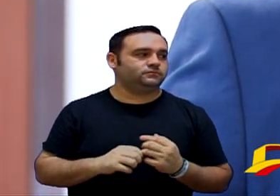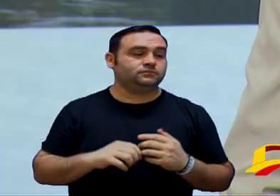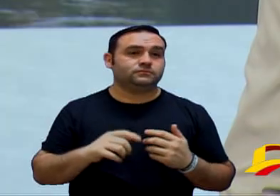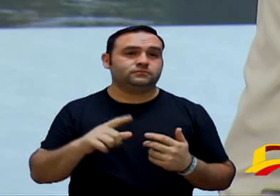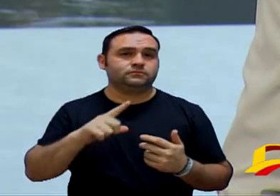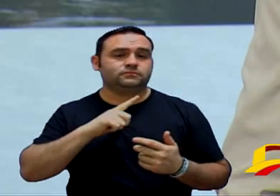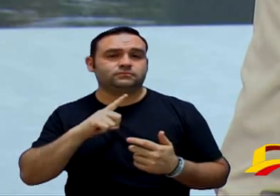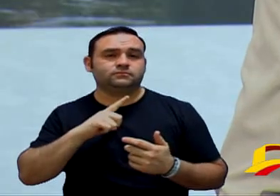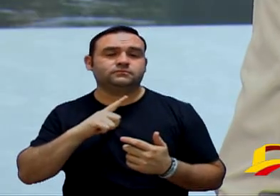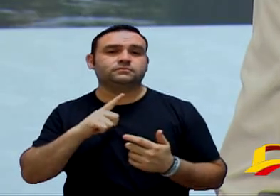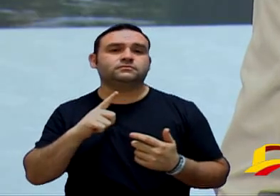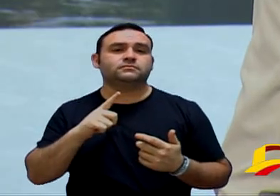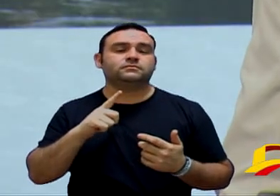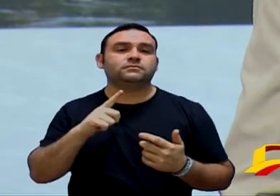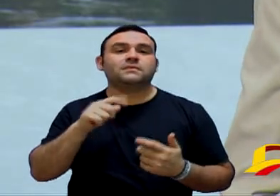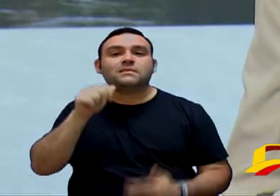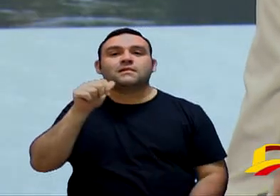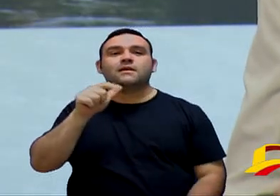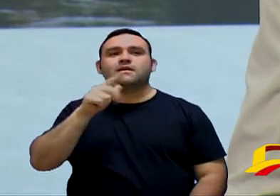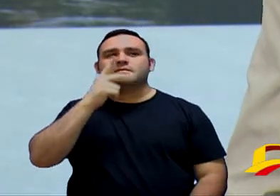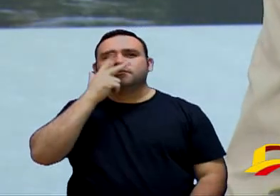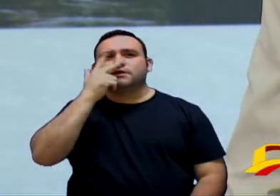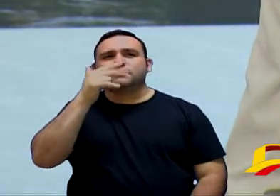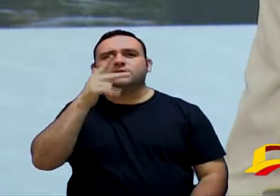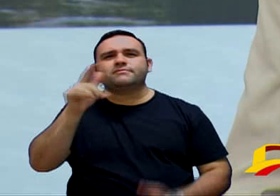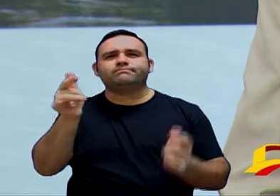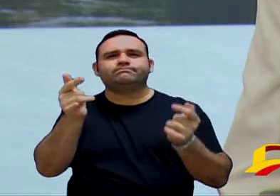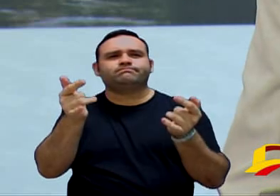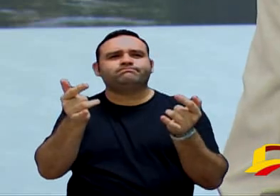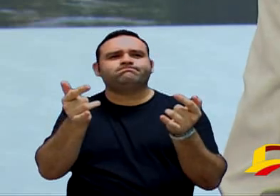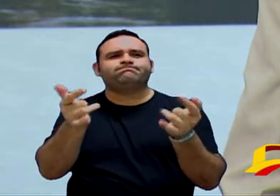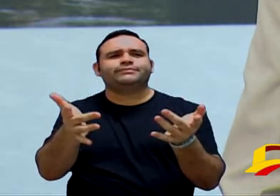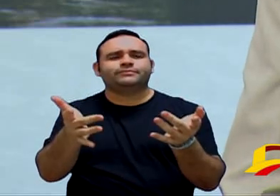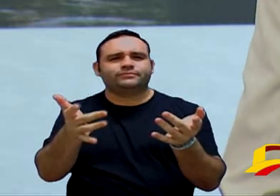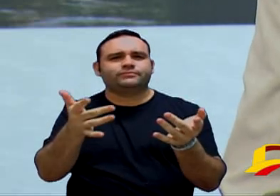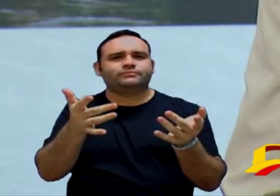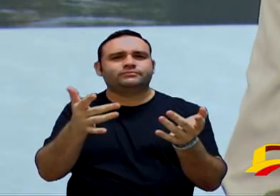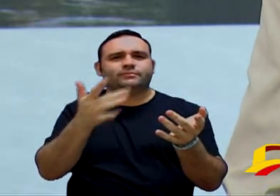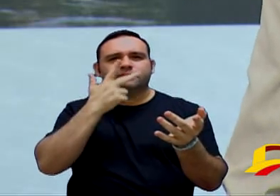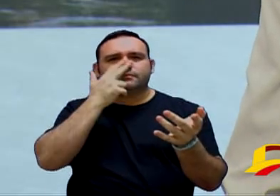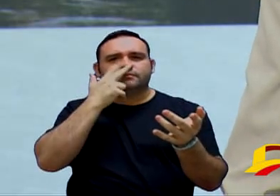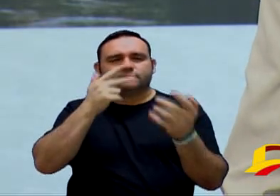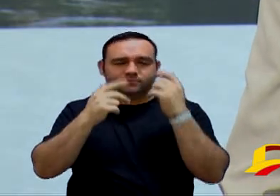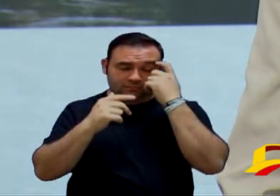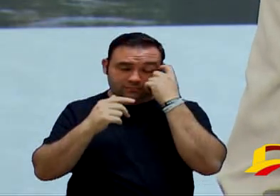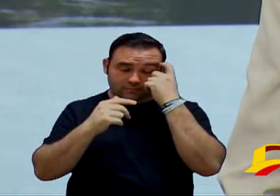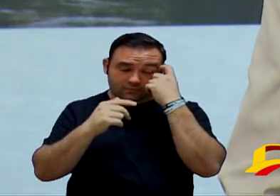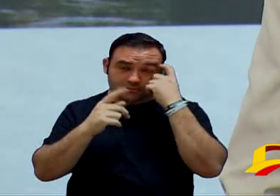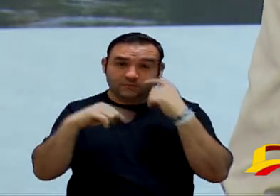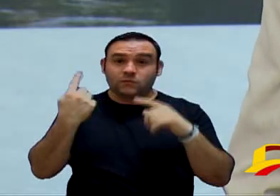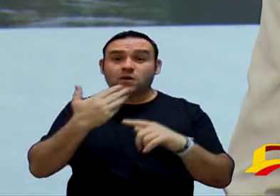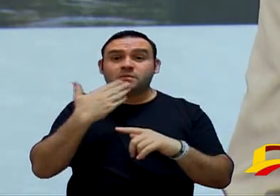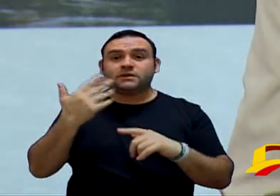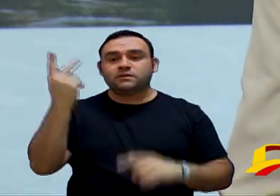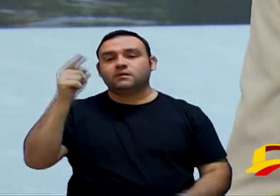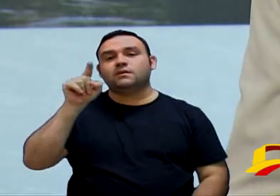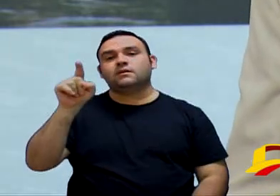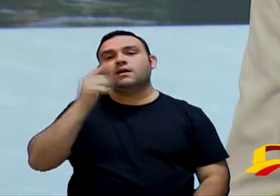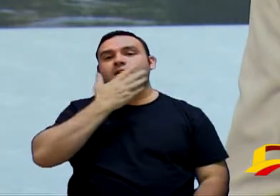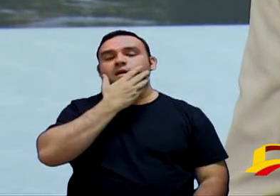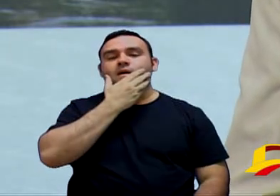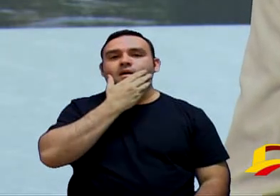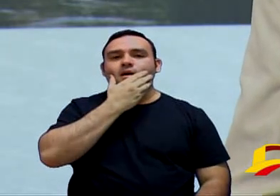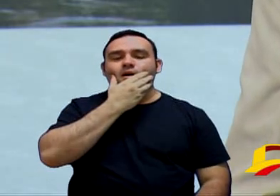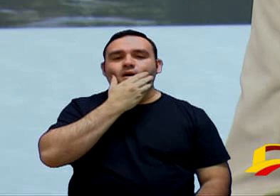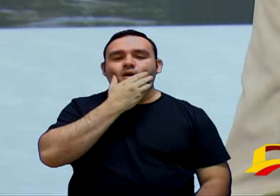e tem uma uma aparência do abandono muito grande pedimos a intervenção do